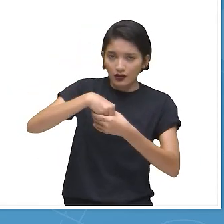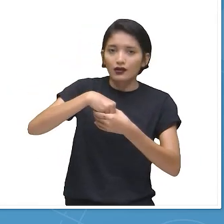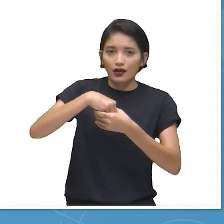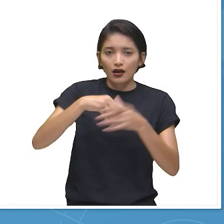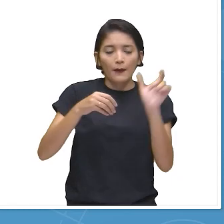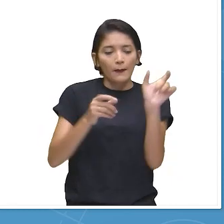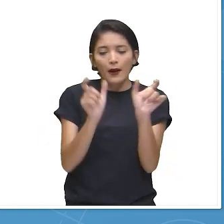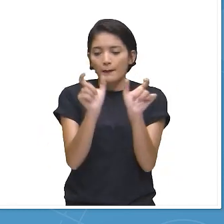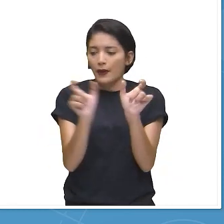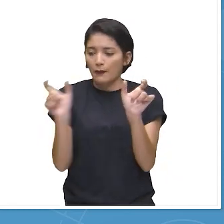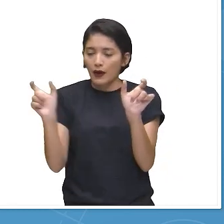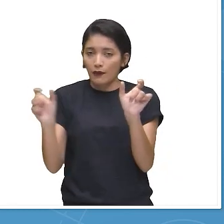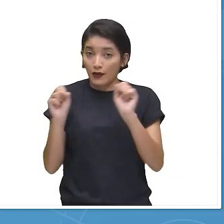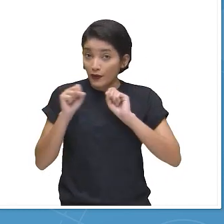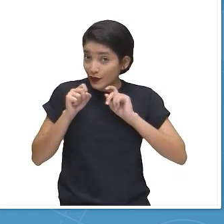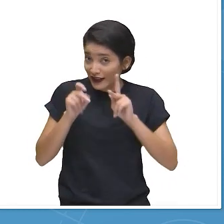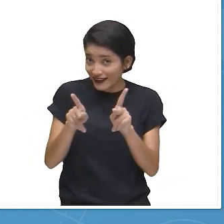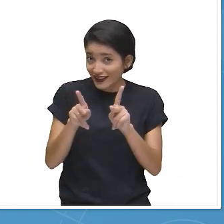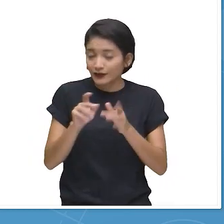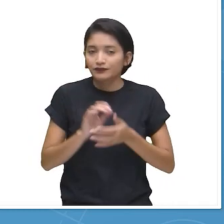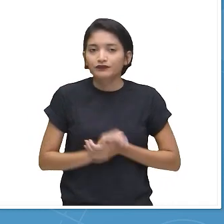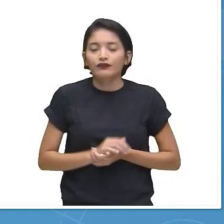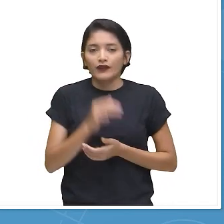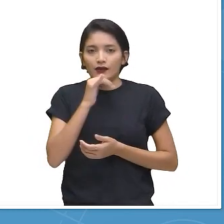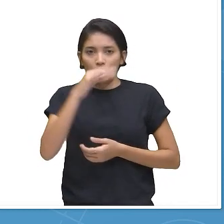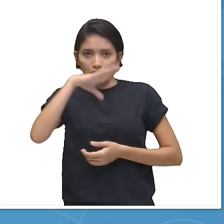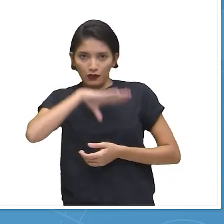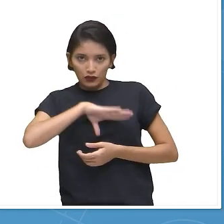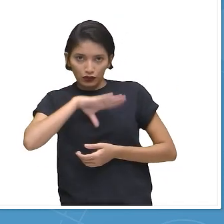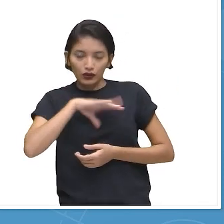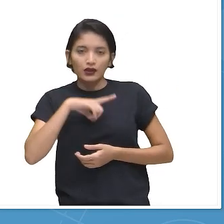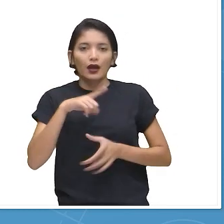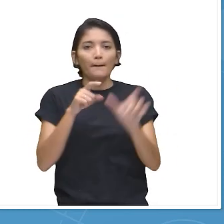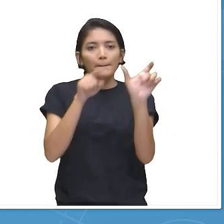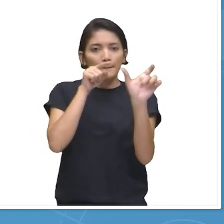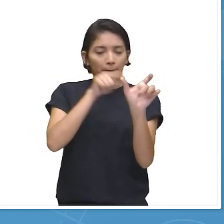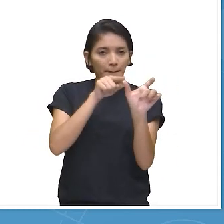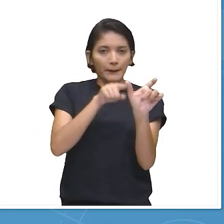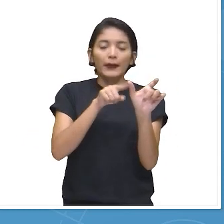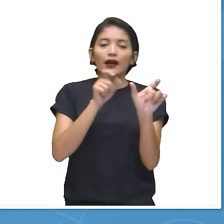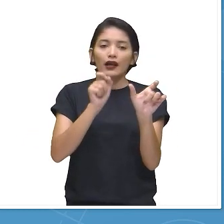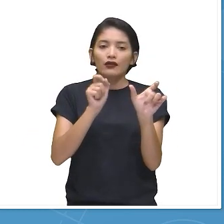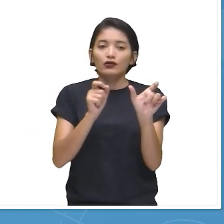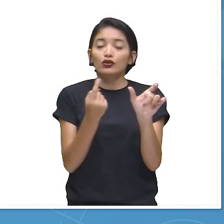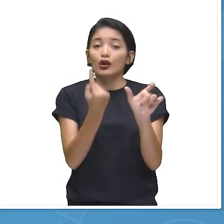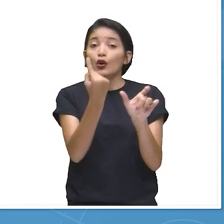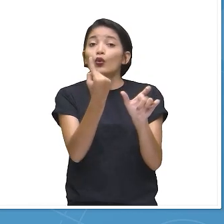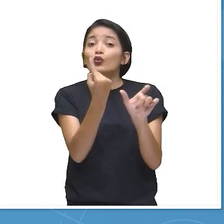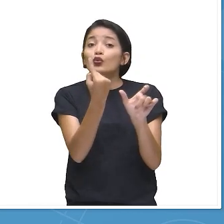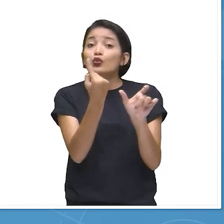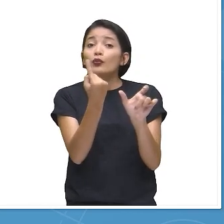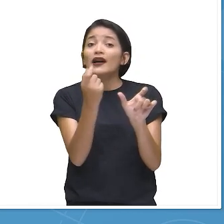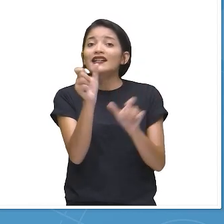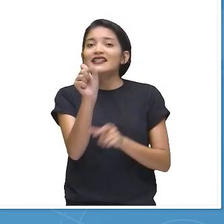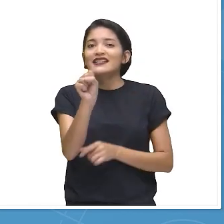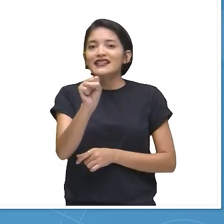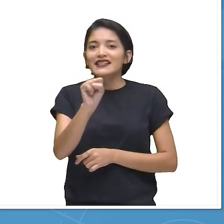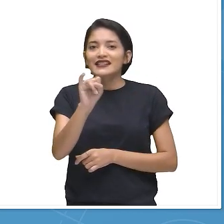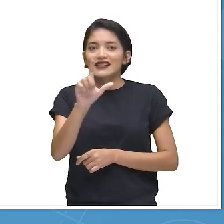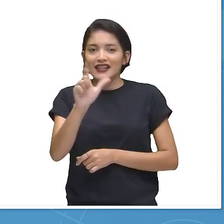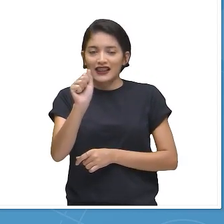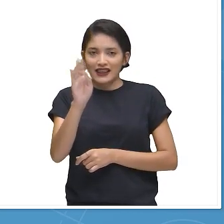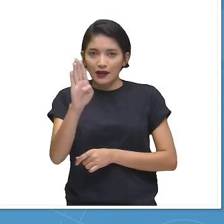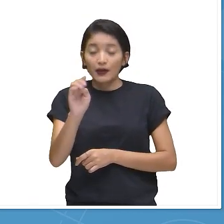cada palavra, certo? Então, na língua portuguesa, nós temos palavras formadas com apenas uma sílaba. Nós temos